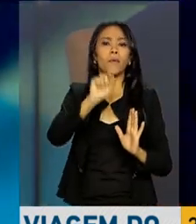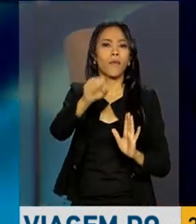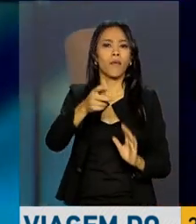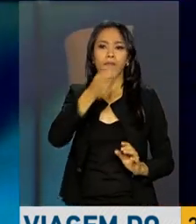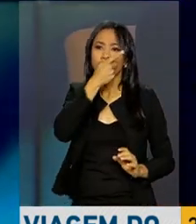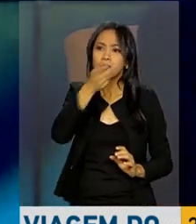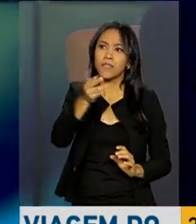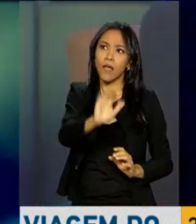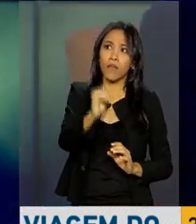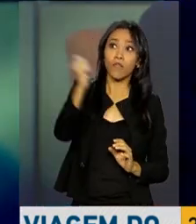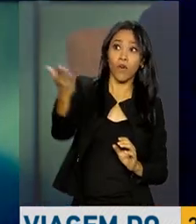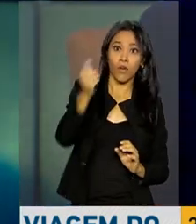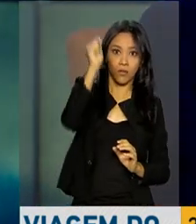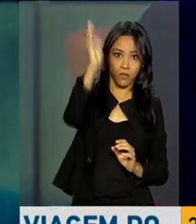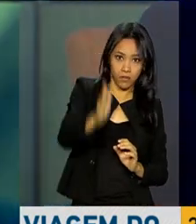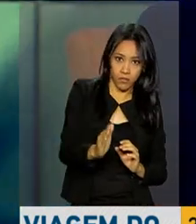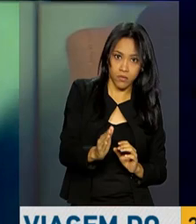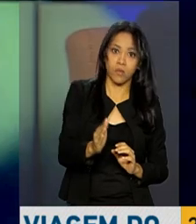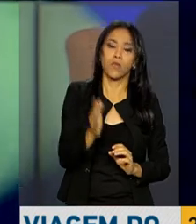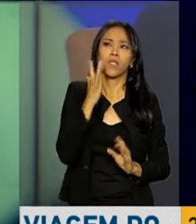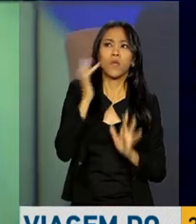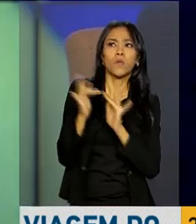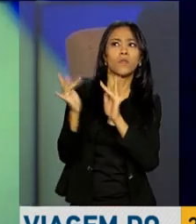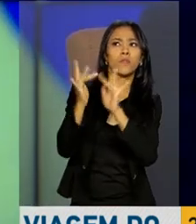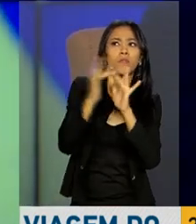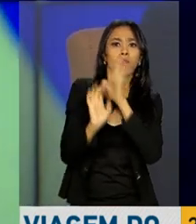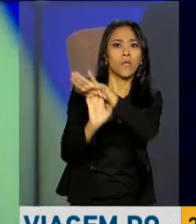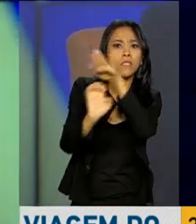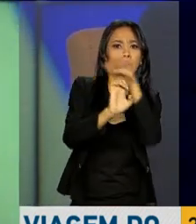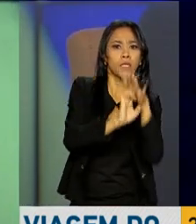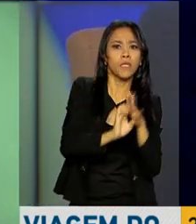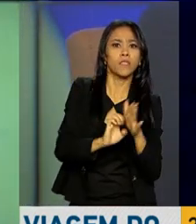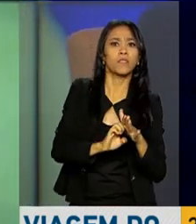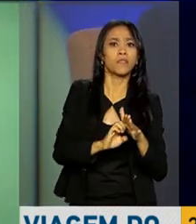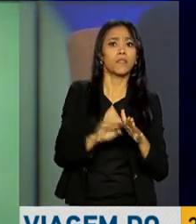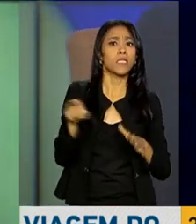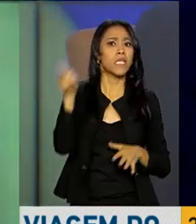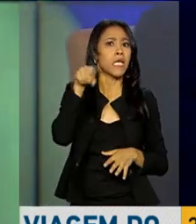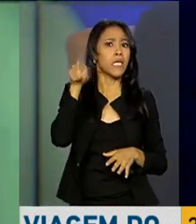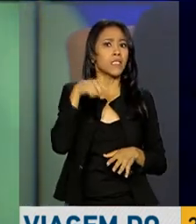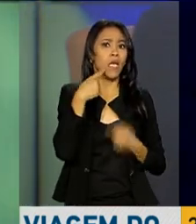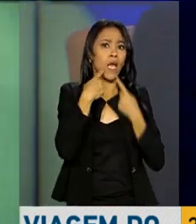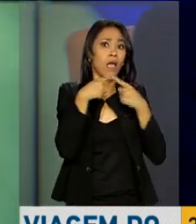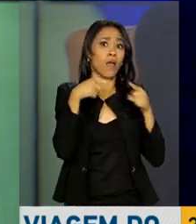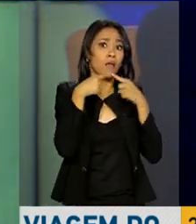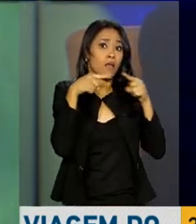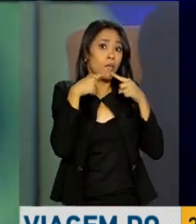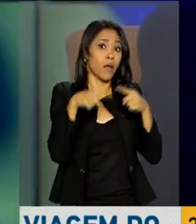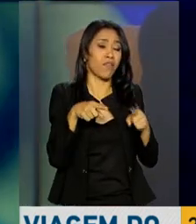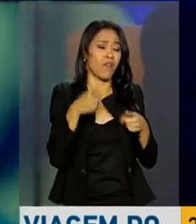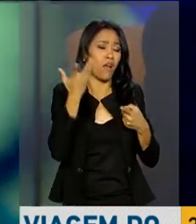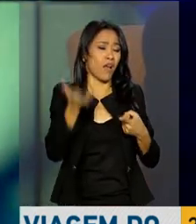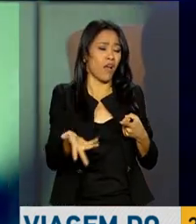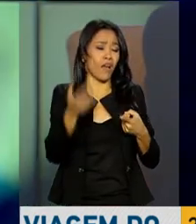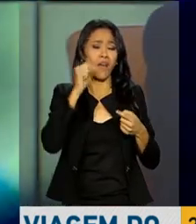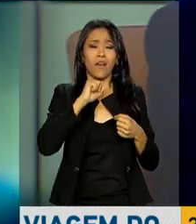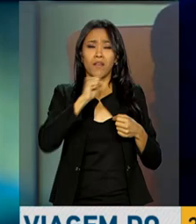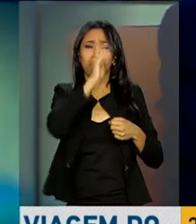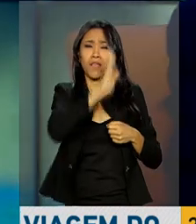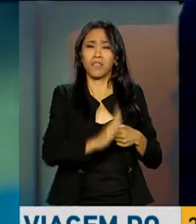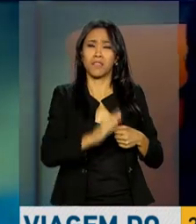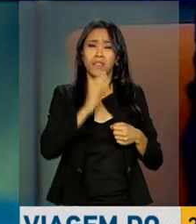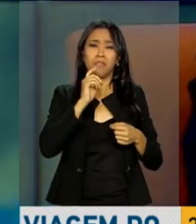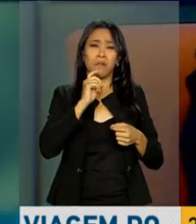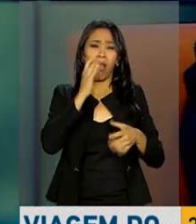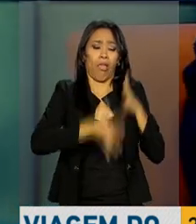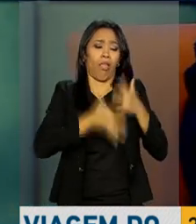o exterior, ter contato com empresários e os empresários reclamarem muito da burocracia